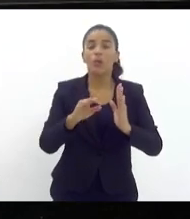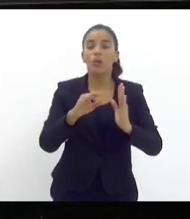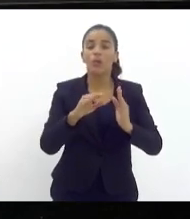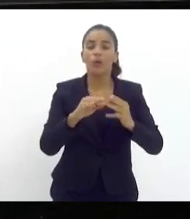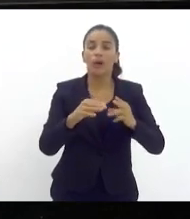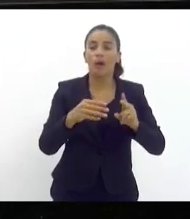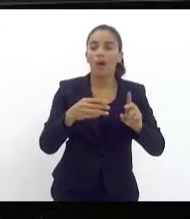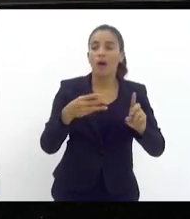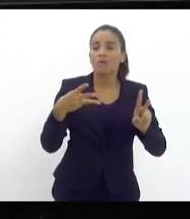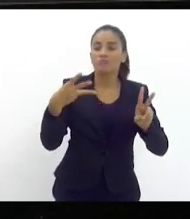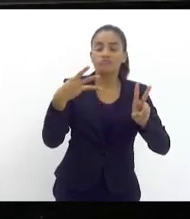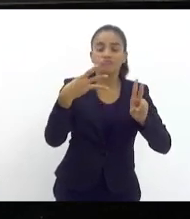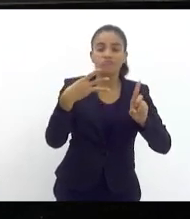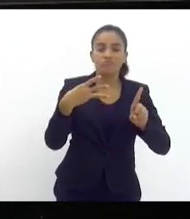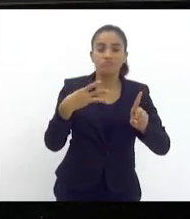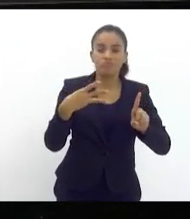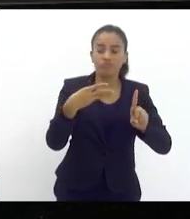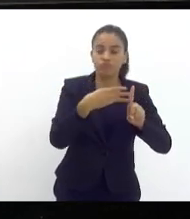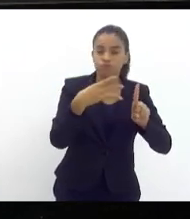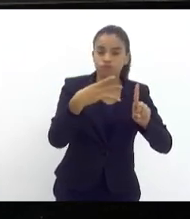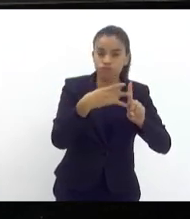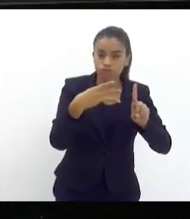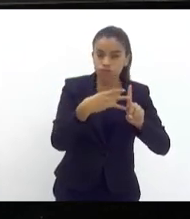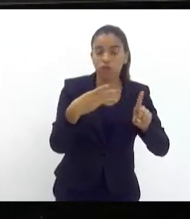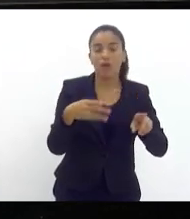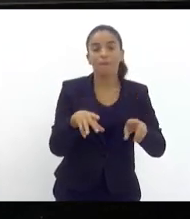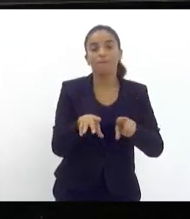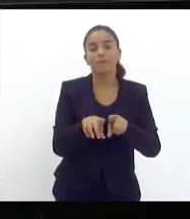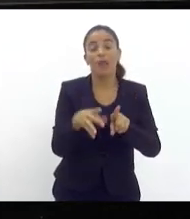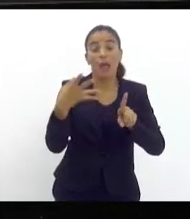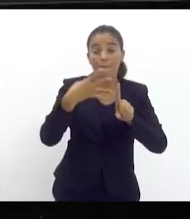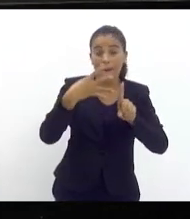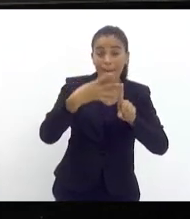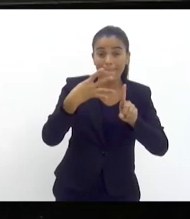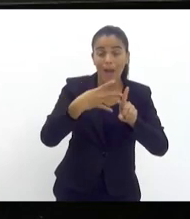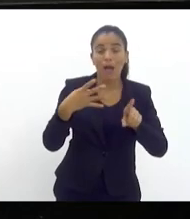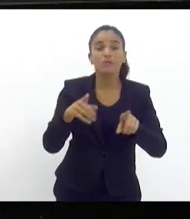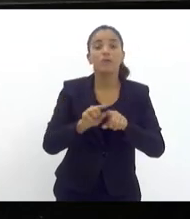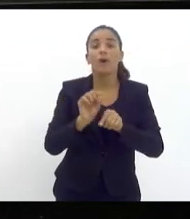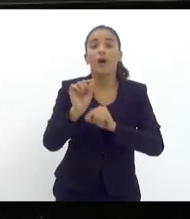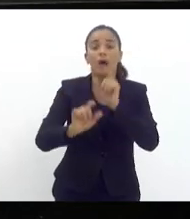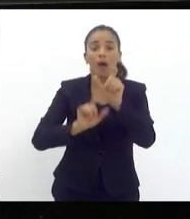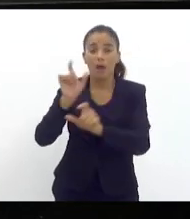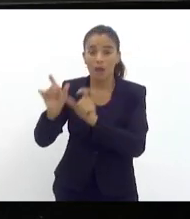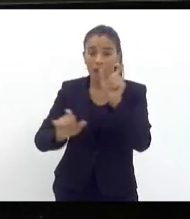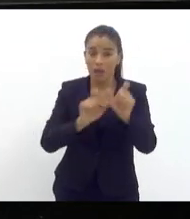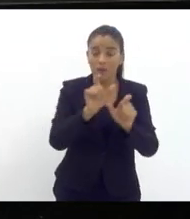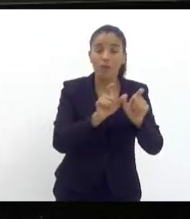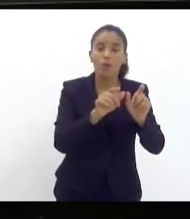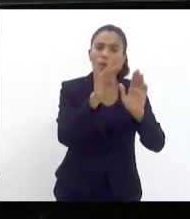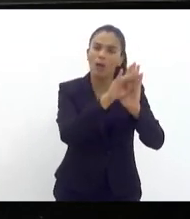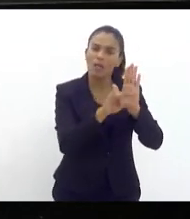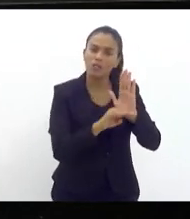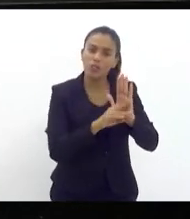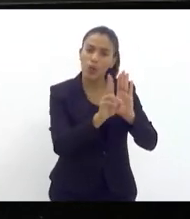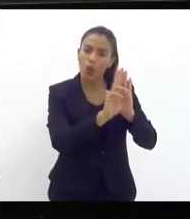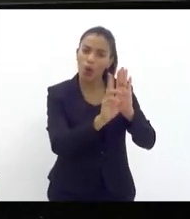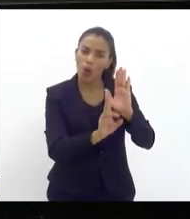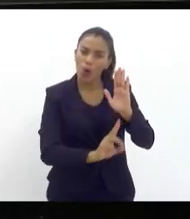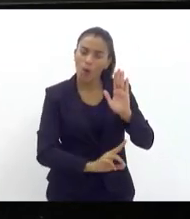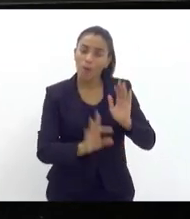de integração dos agentes de Segurança Pública excluídos da Polícia Militar Polícia